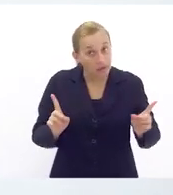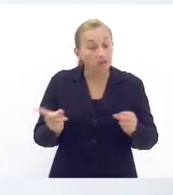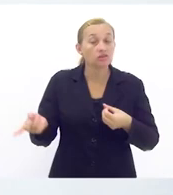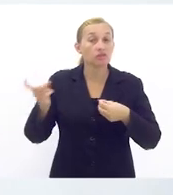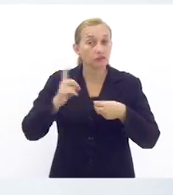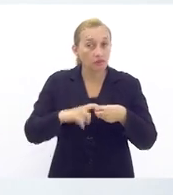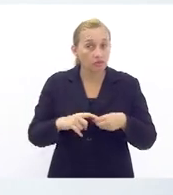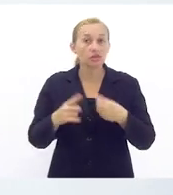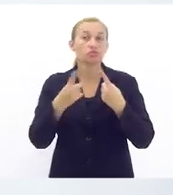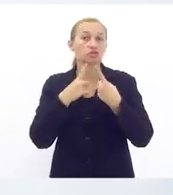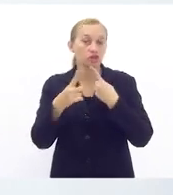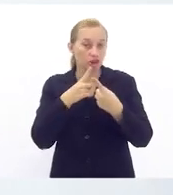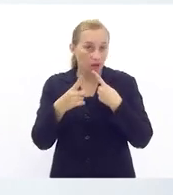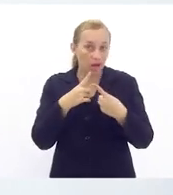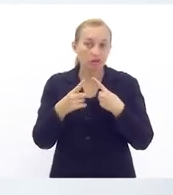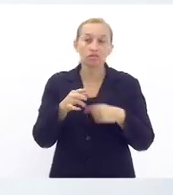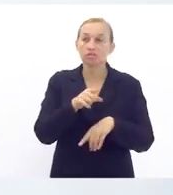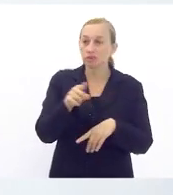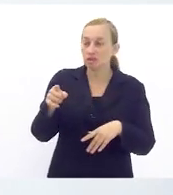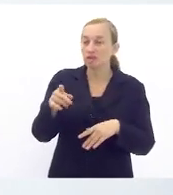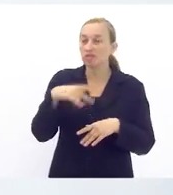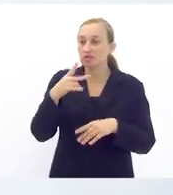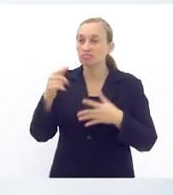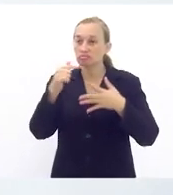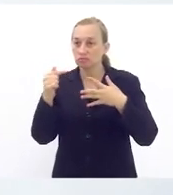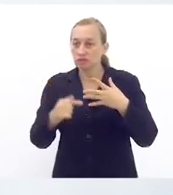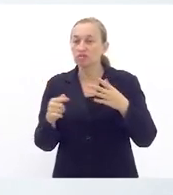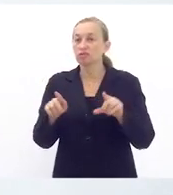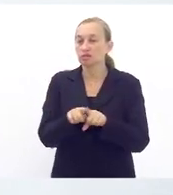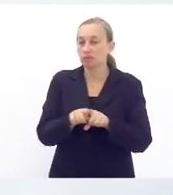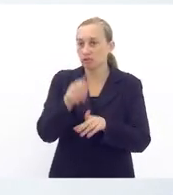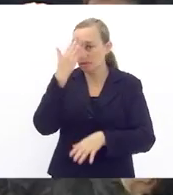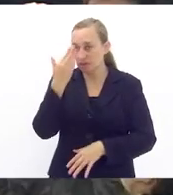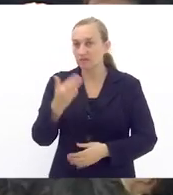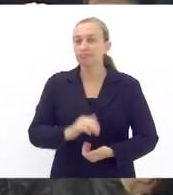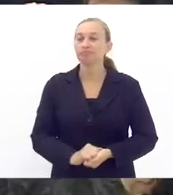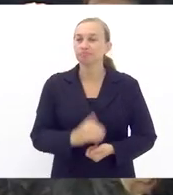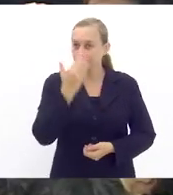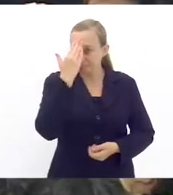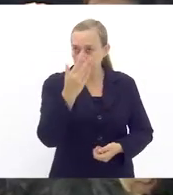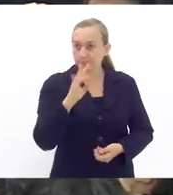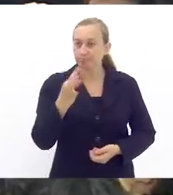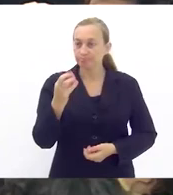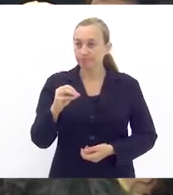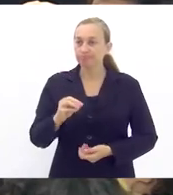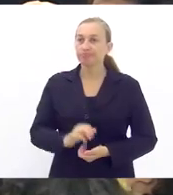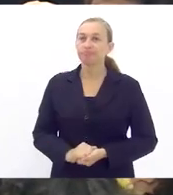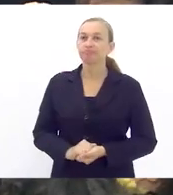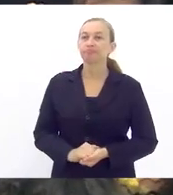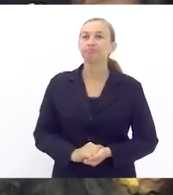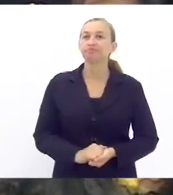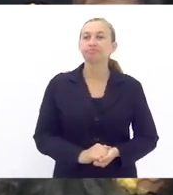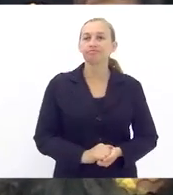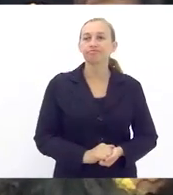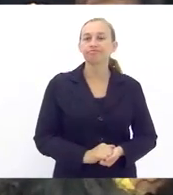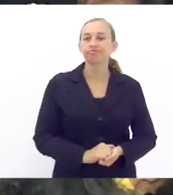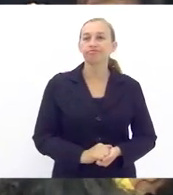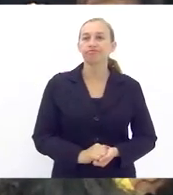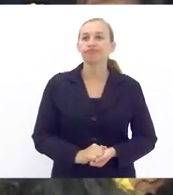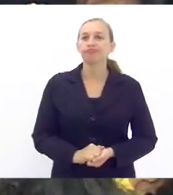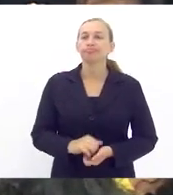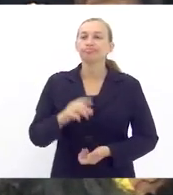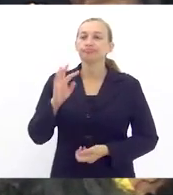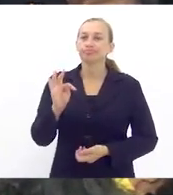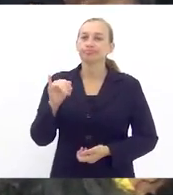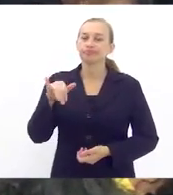retomando de algo aí na medida que vocês forem colocando as questões também obrigado Tiago eu ia passar aqui a palavra para